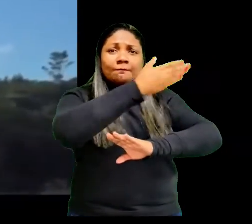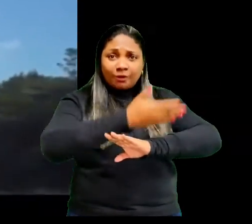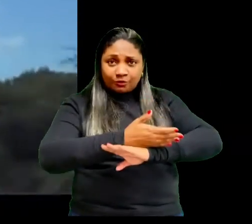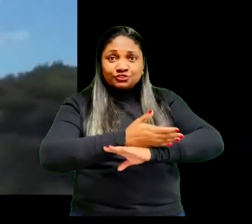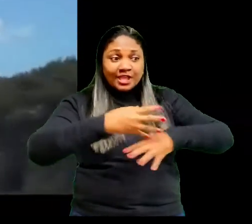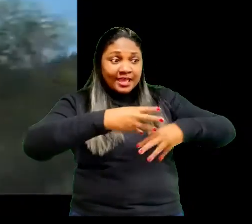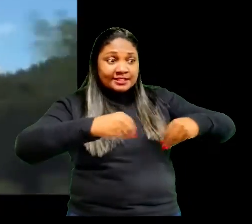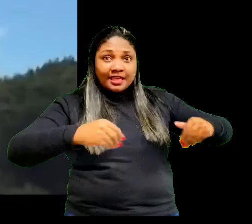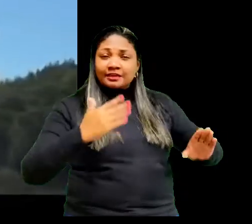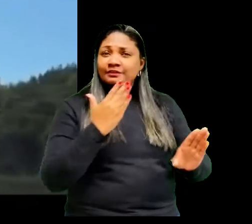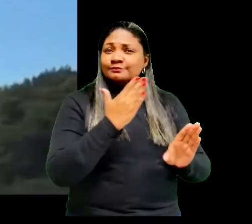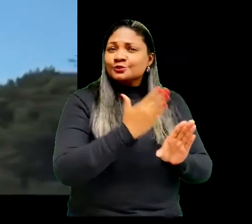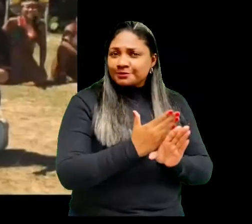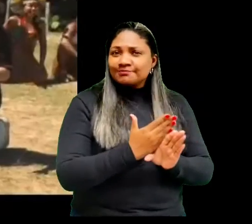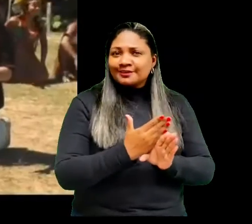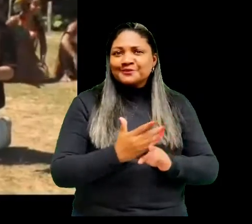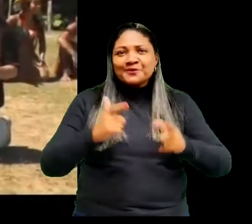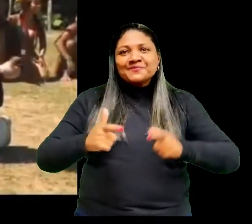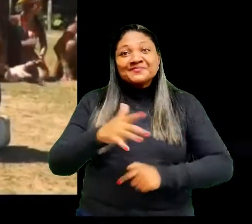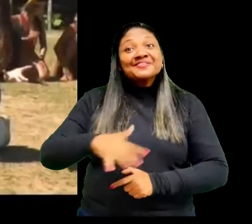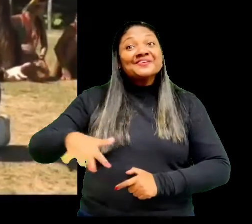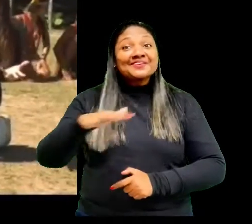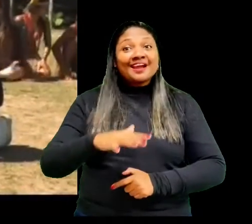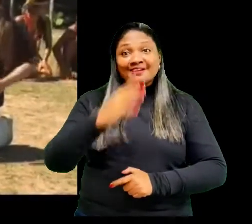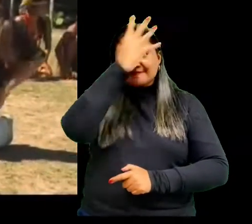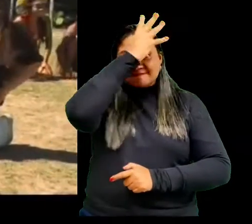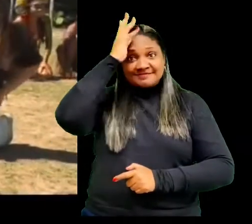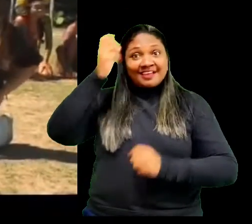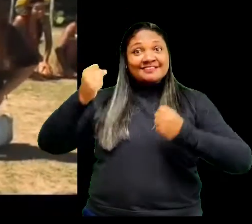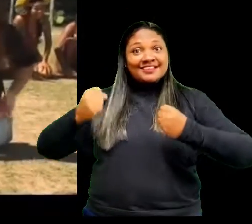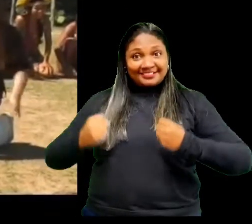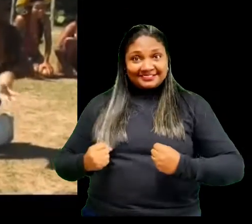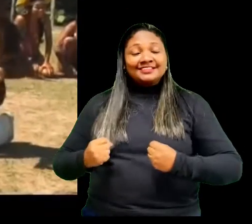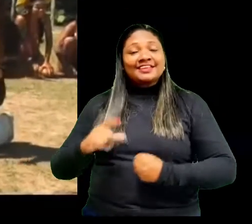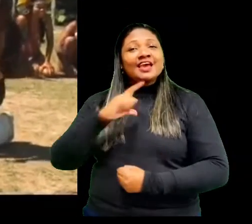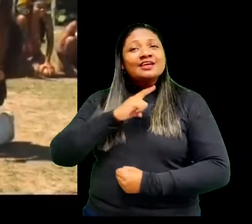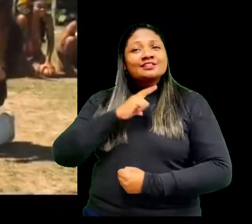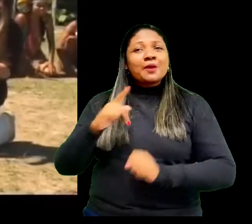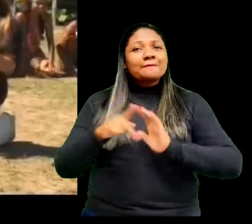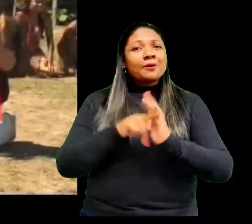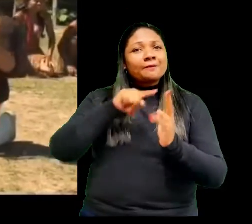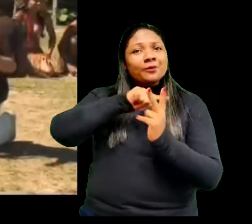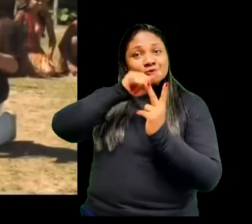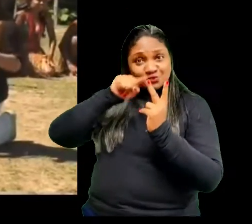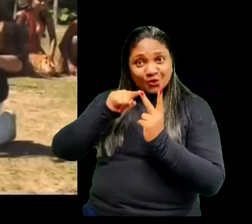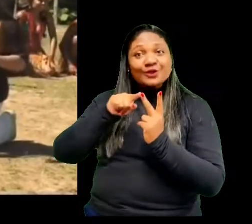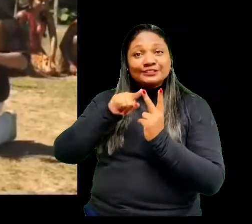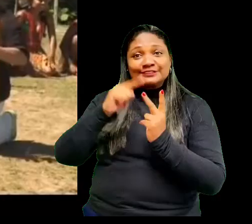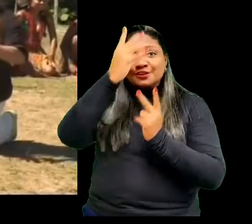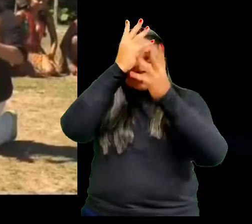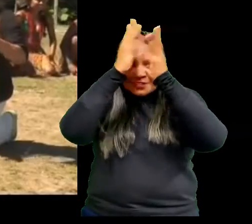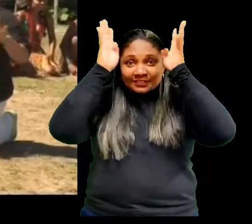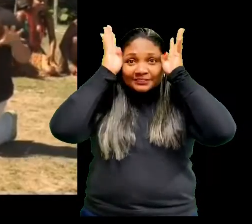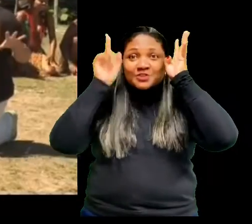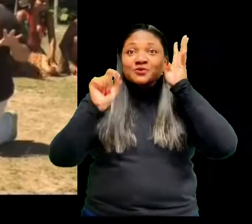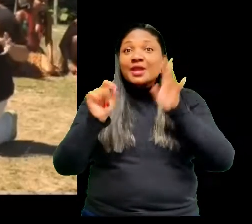na terra do descobrimento. E aqui está o cacique Arurau Pataxó e o vice-cacique Angaturama Pataxó,